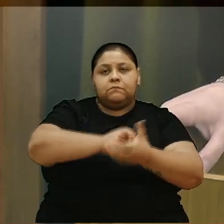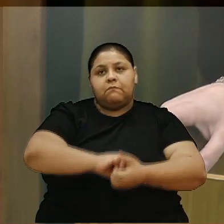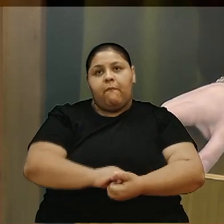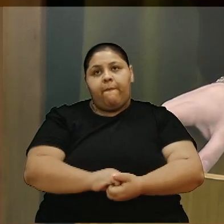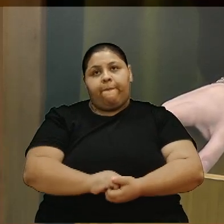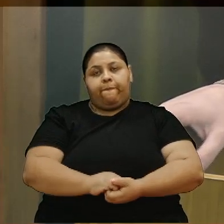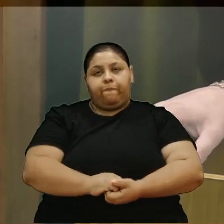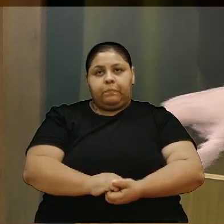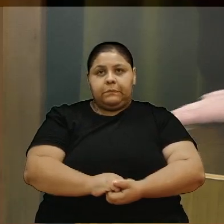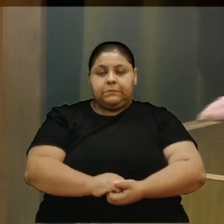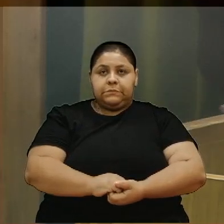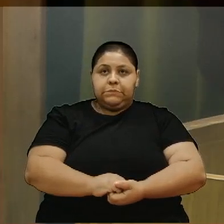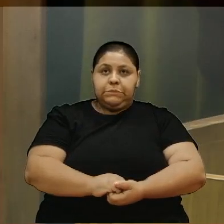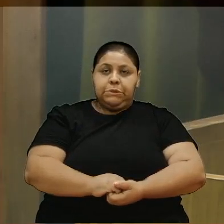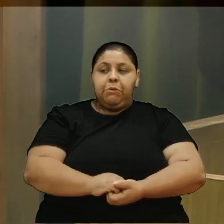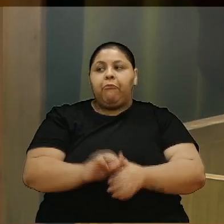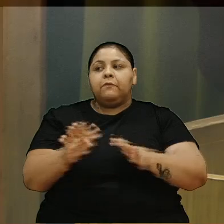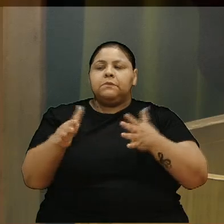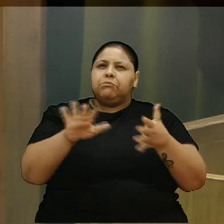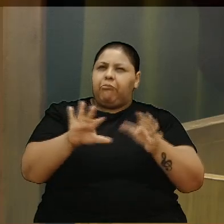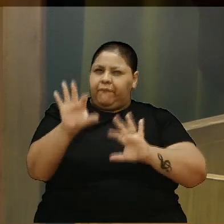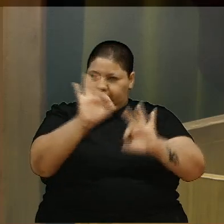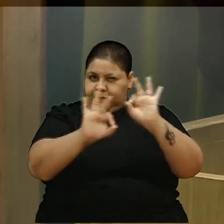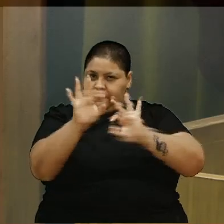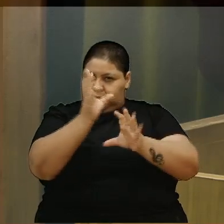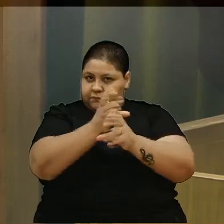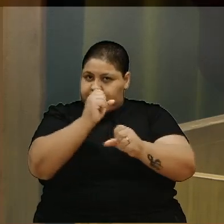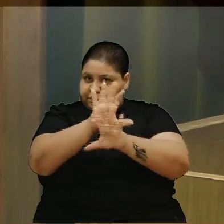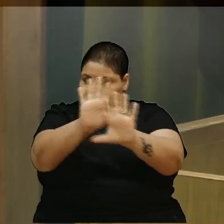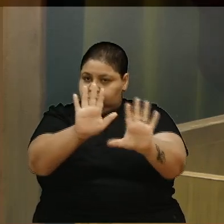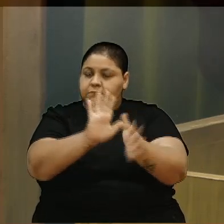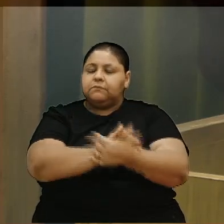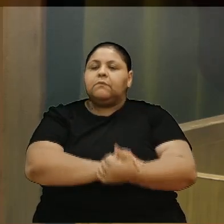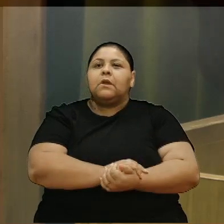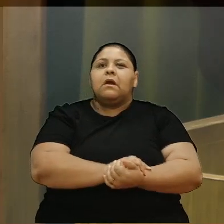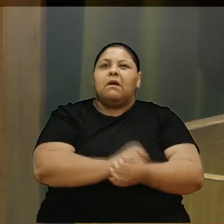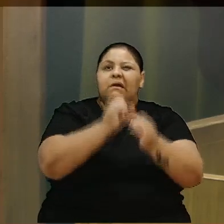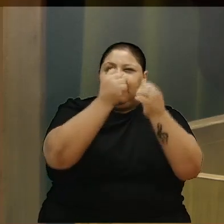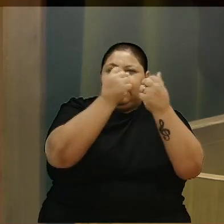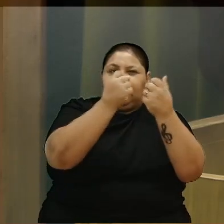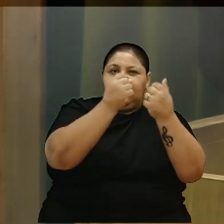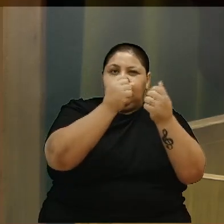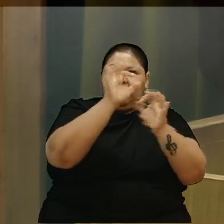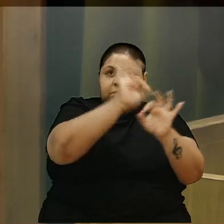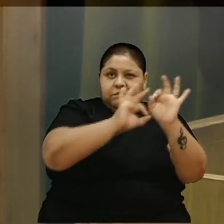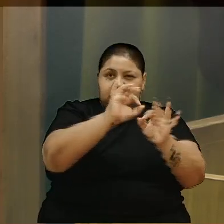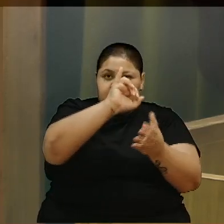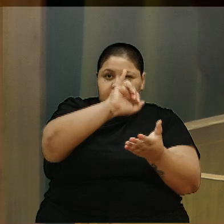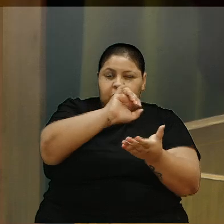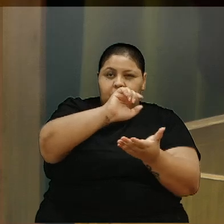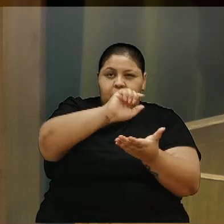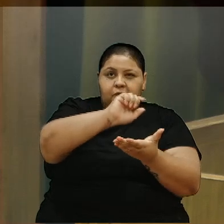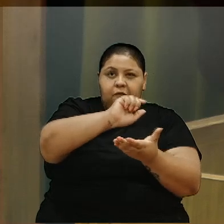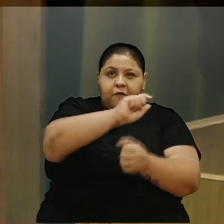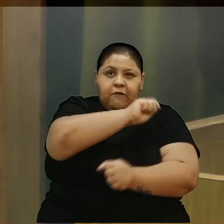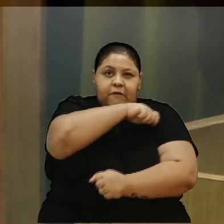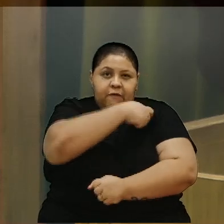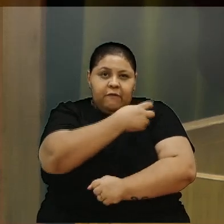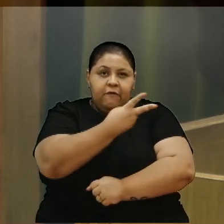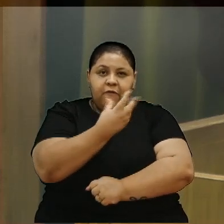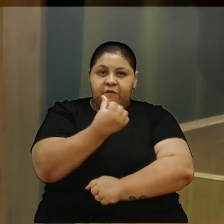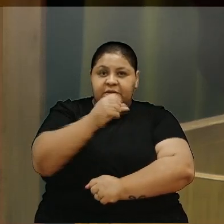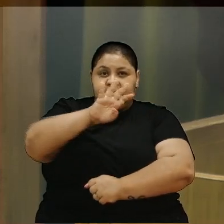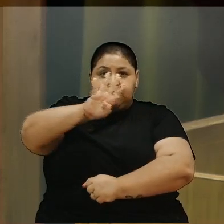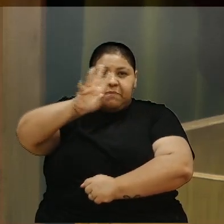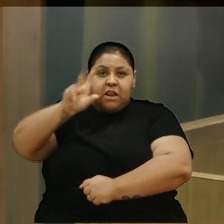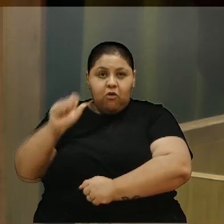vamos lá. Vamos tentar equacionar esse ajuste fiscal... Uma parte, vereador. ...de 26